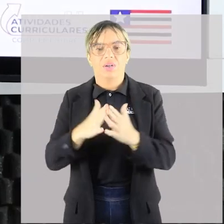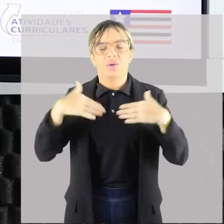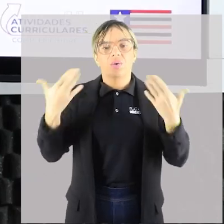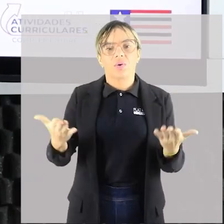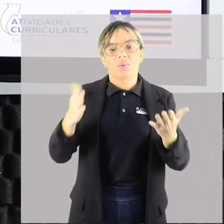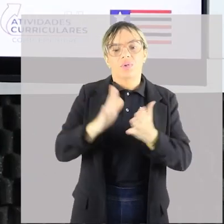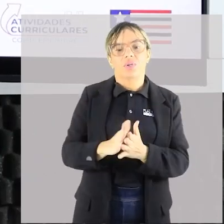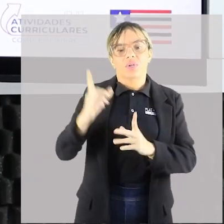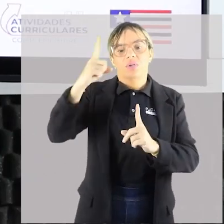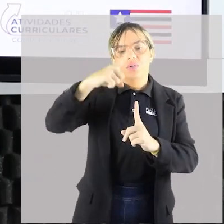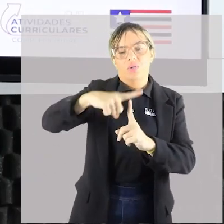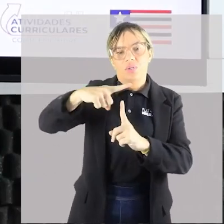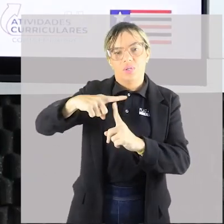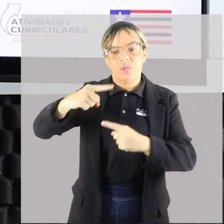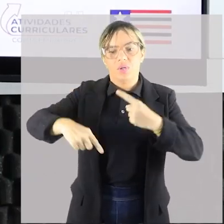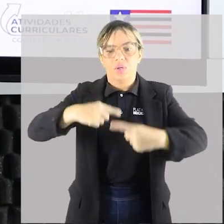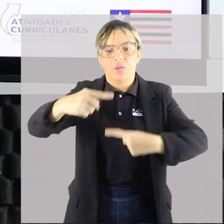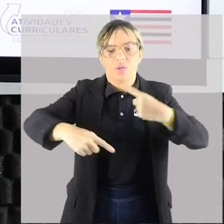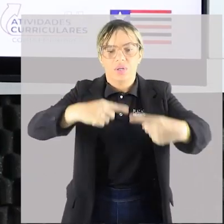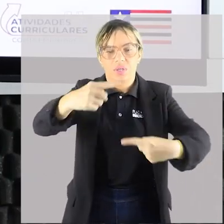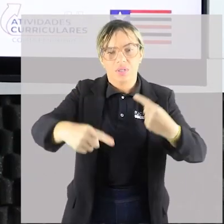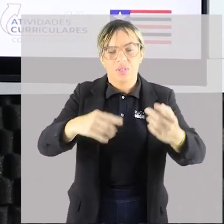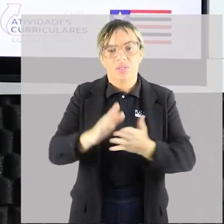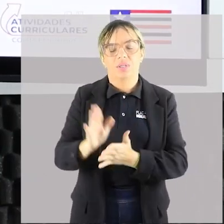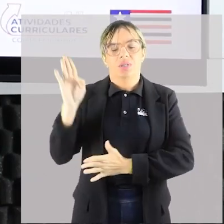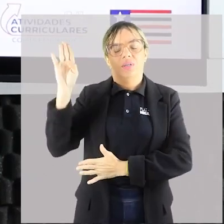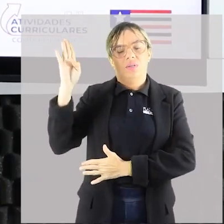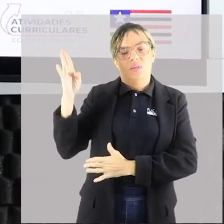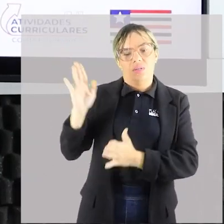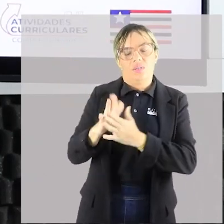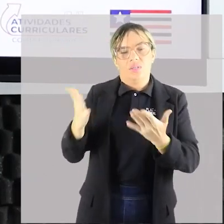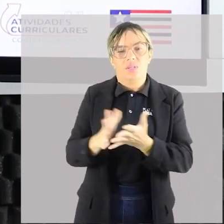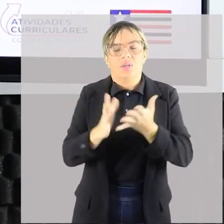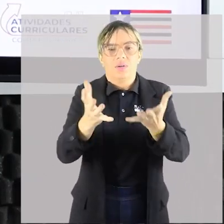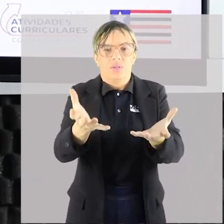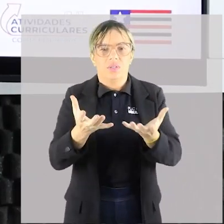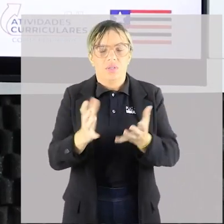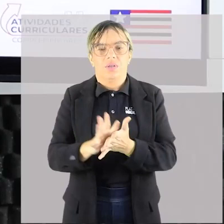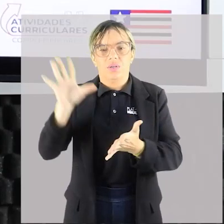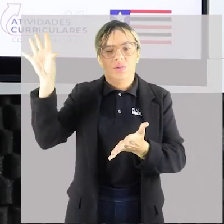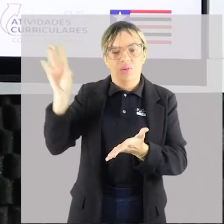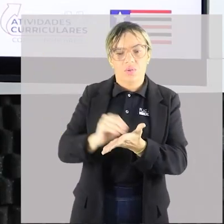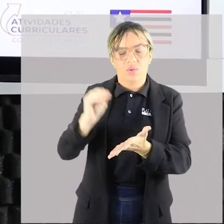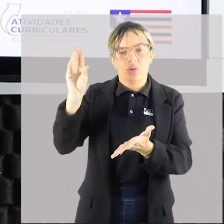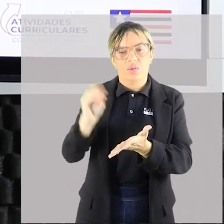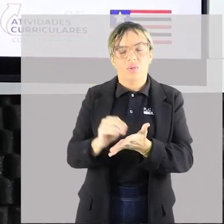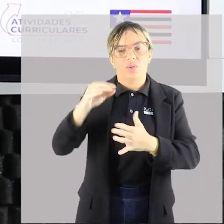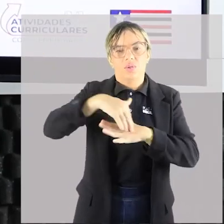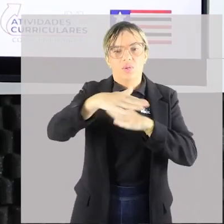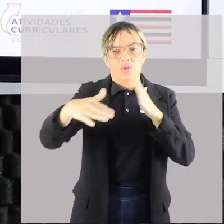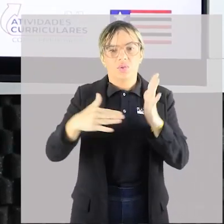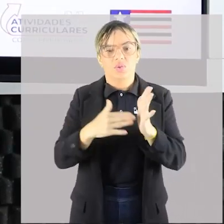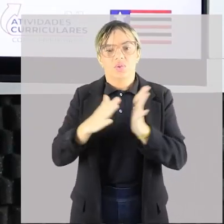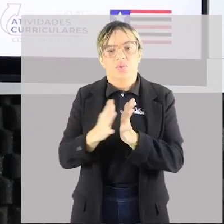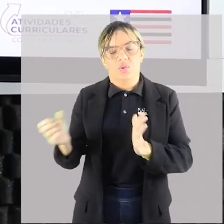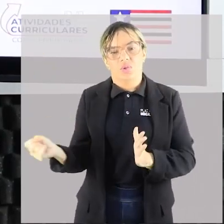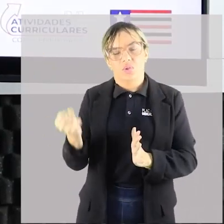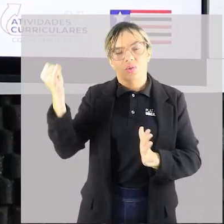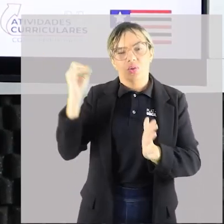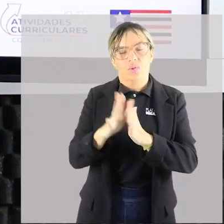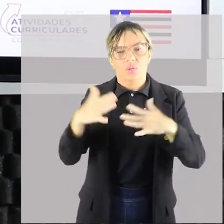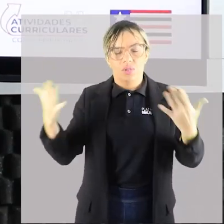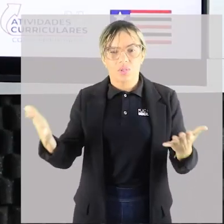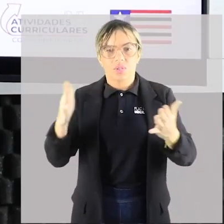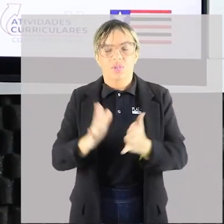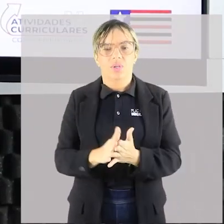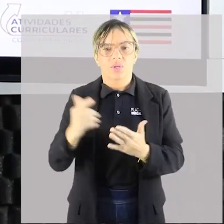características, né, sobre os tipos de reprodução dessas bactérias, e eu quero que você anote tudo que é importante aqui hoje. Então